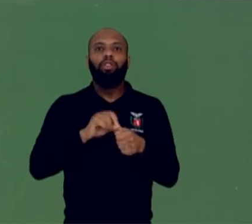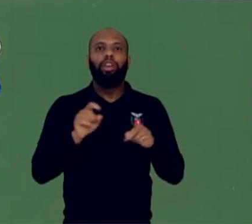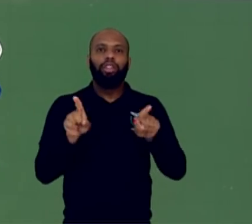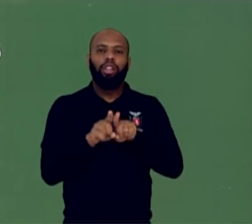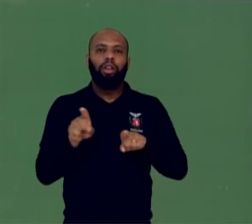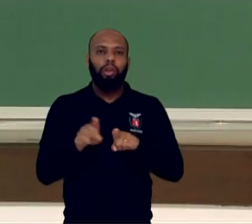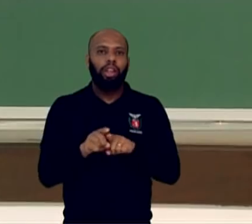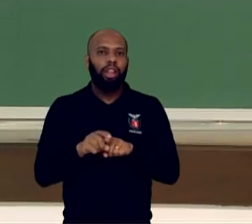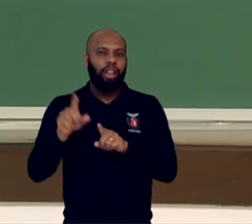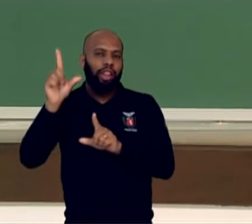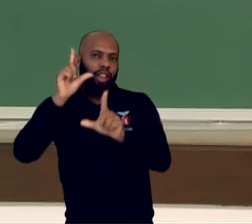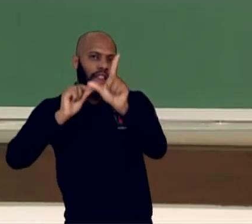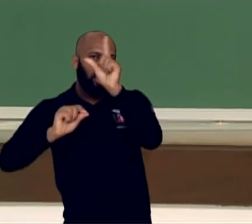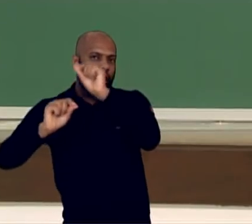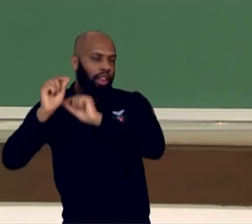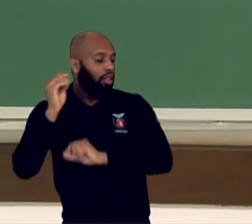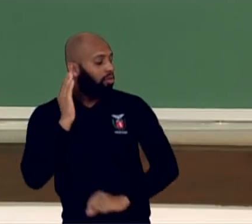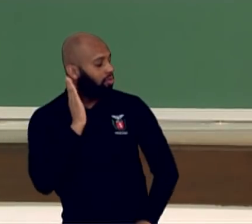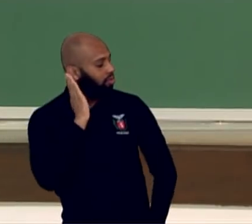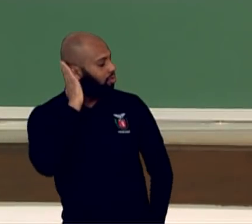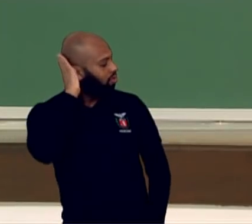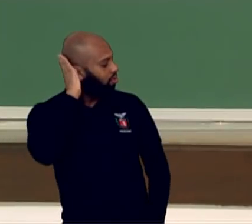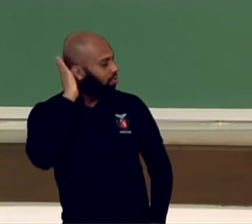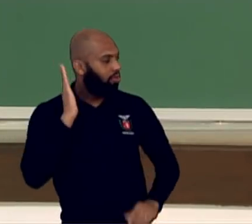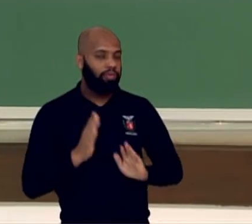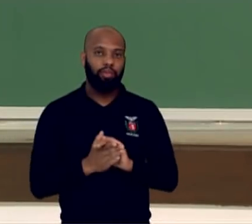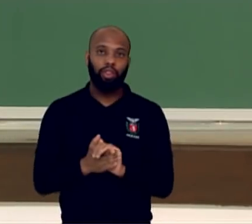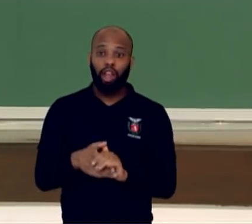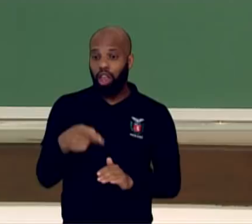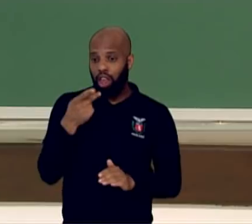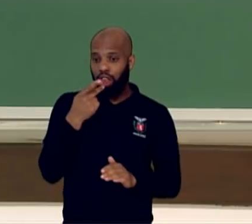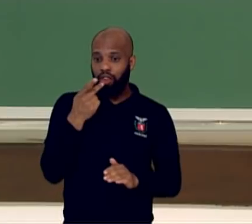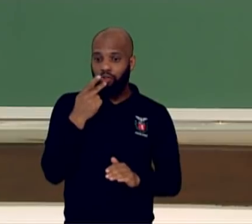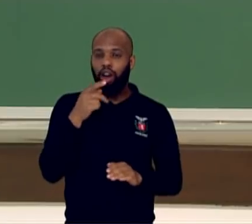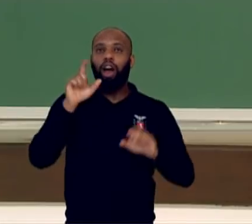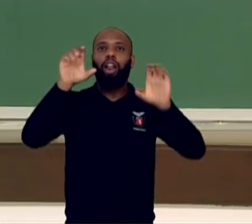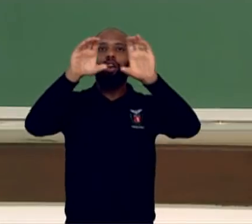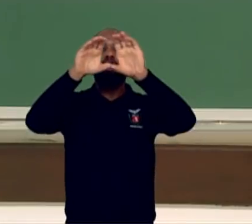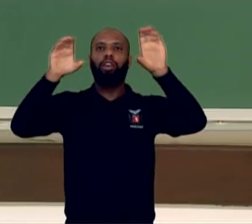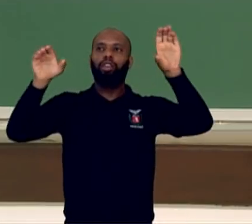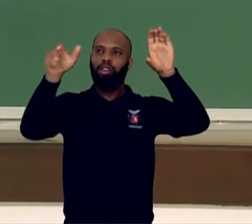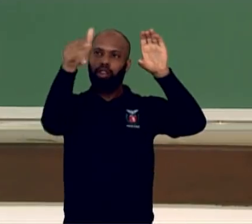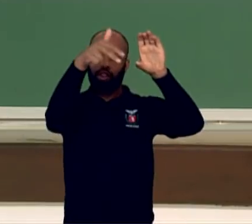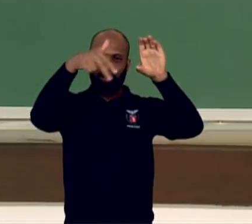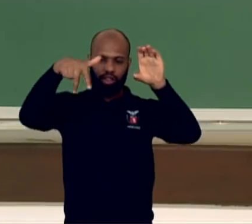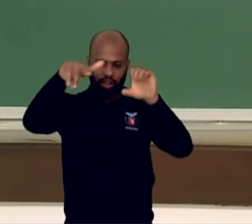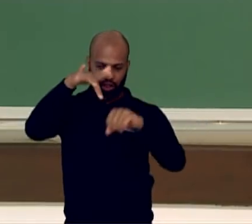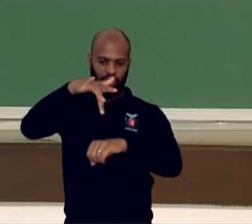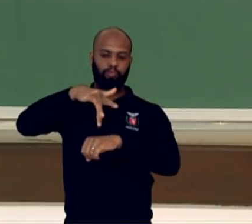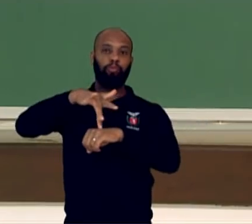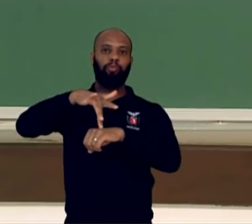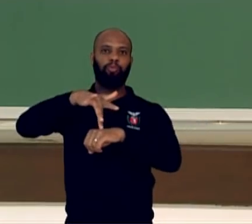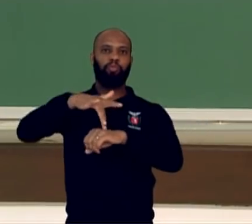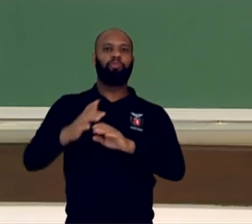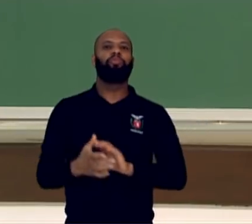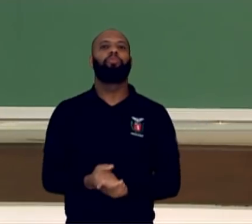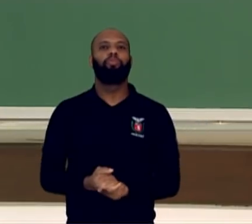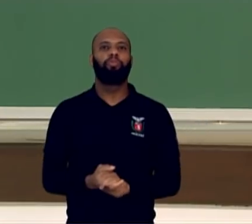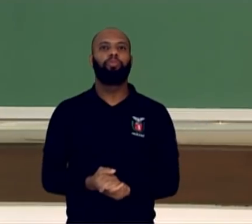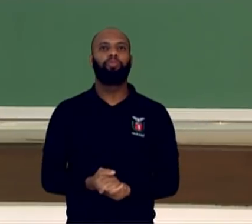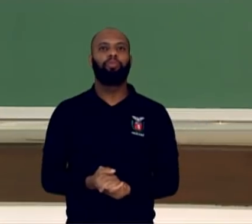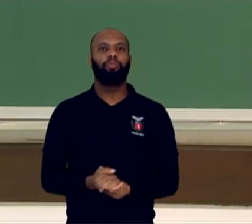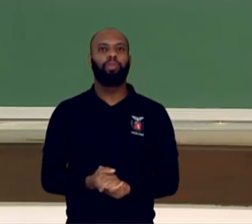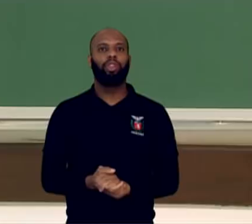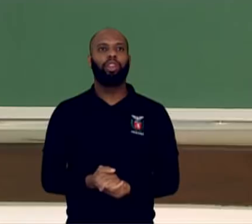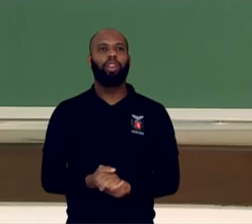estrela, põe no cabelo uma estrela e um véu, e diz que caiu do céu. Aqui nós vamos falar depois esse põe